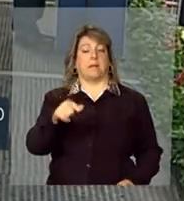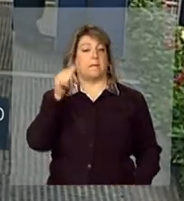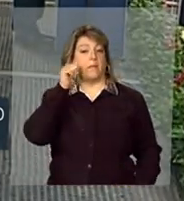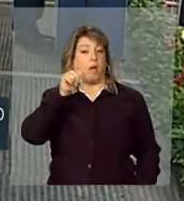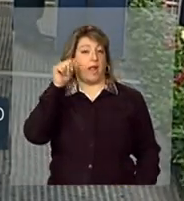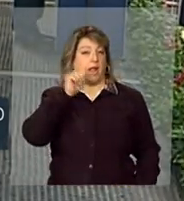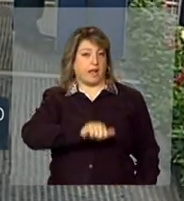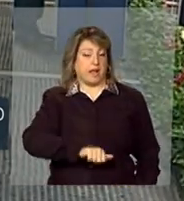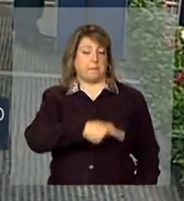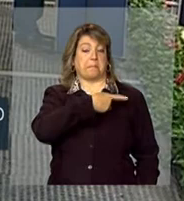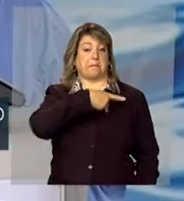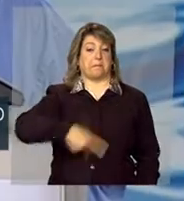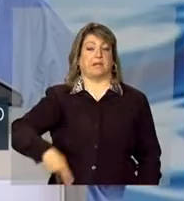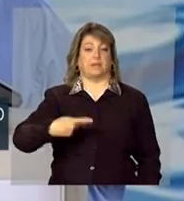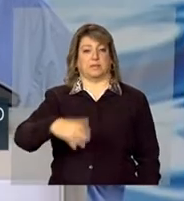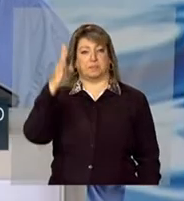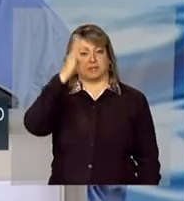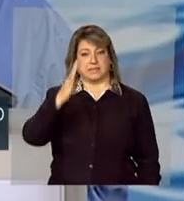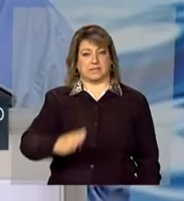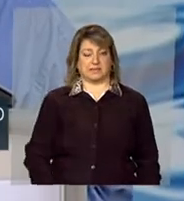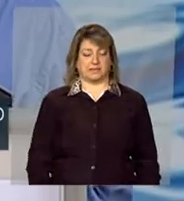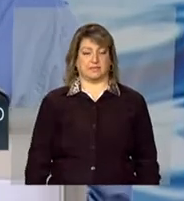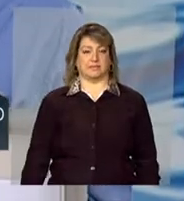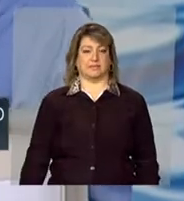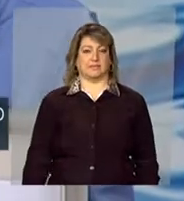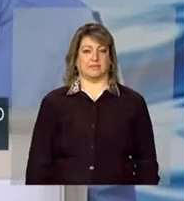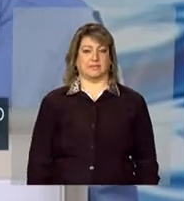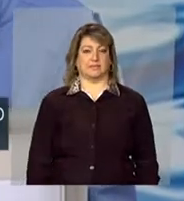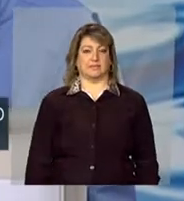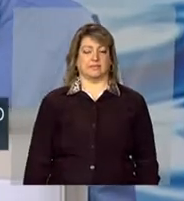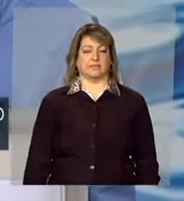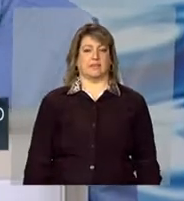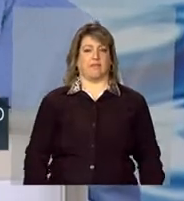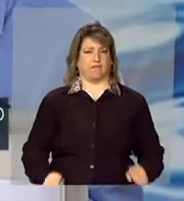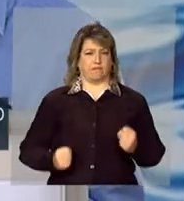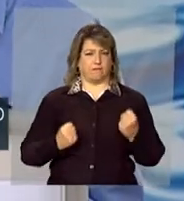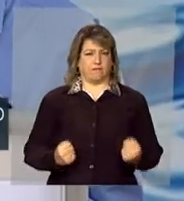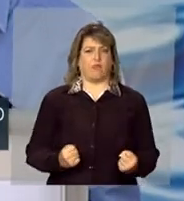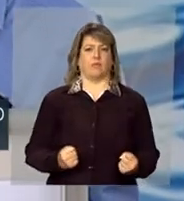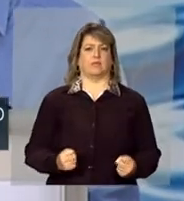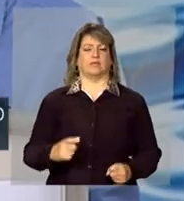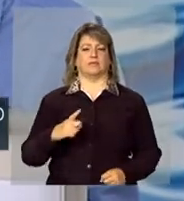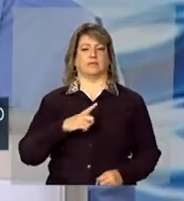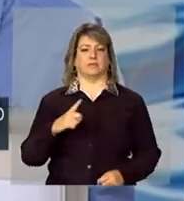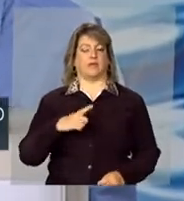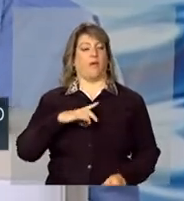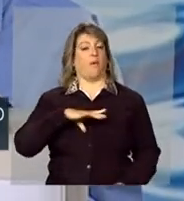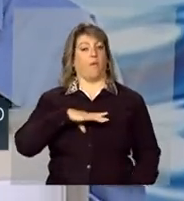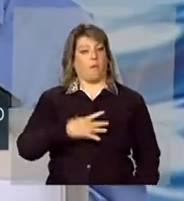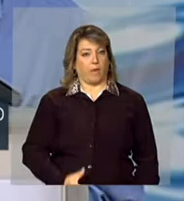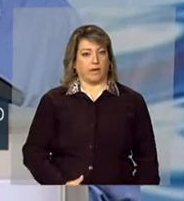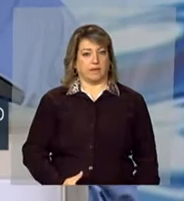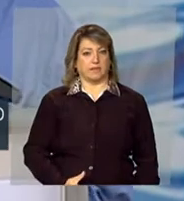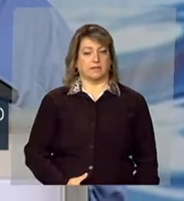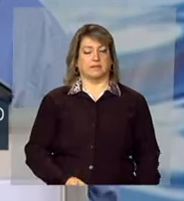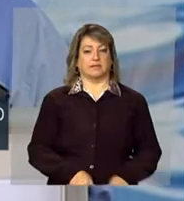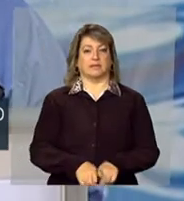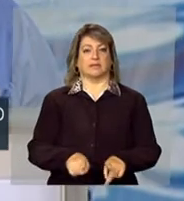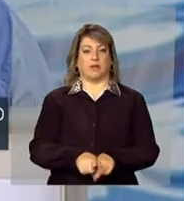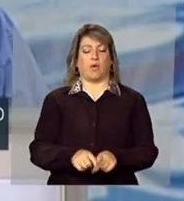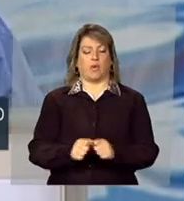Brasil, com fibra, com coragem e